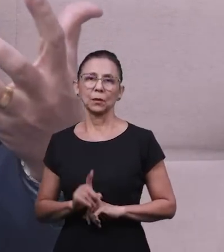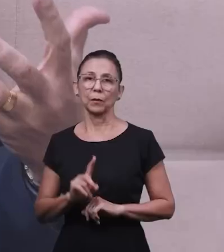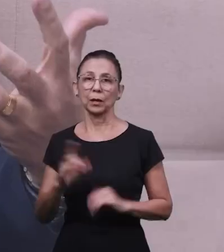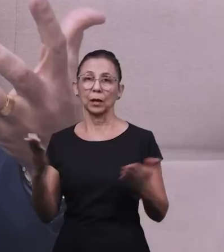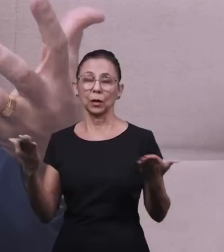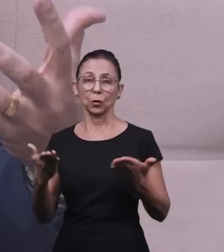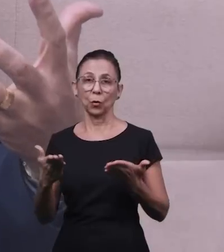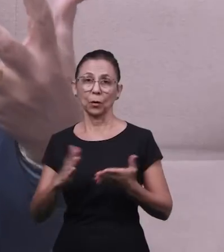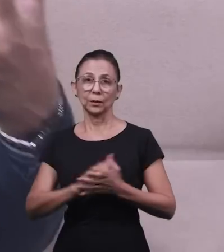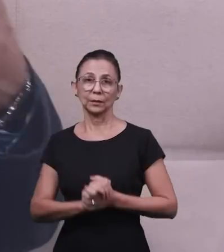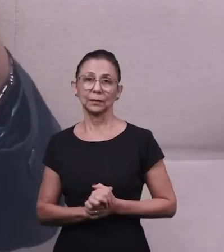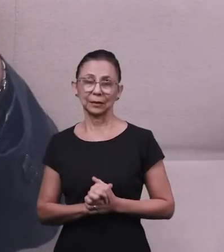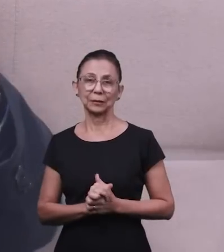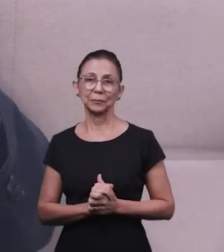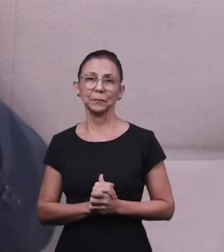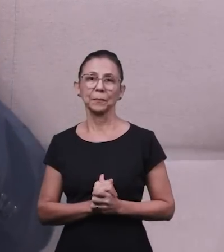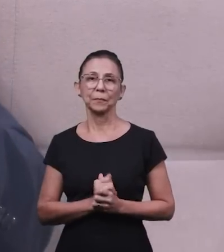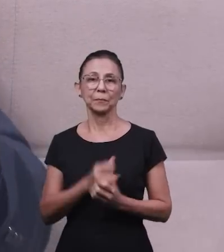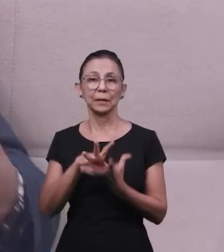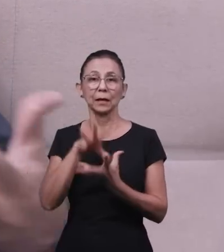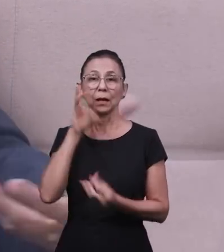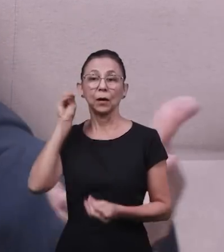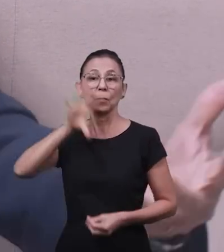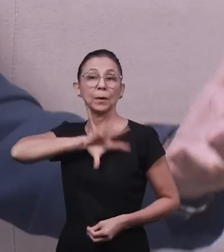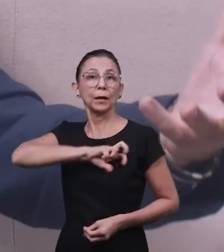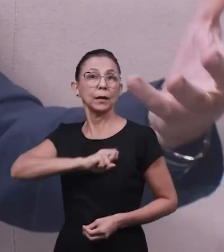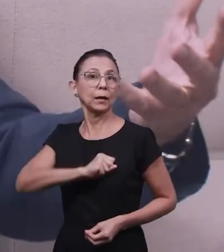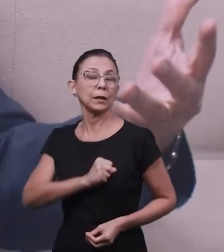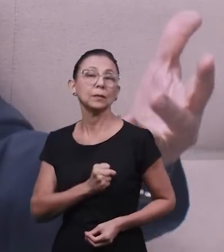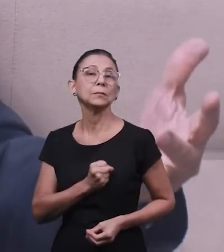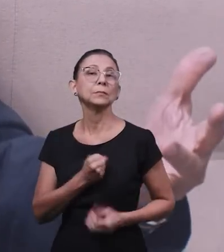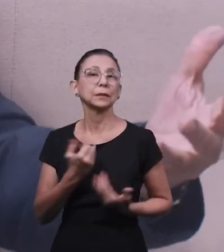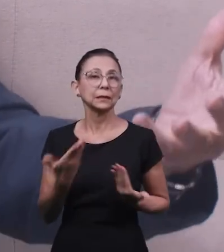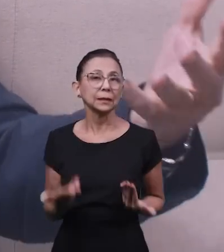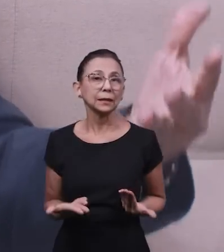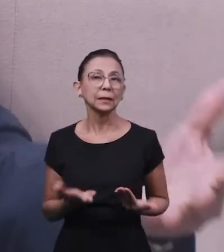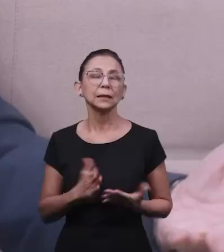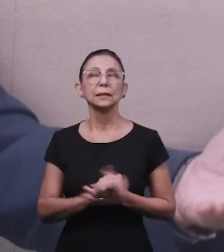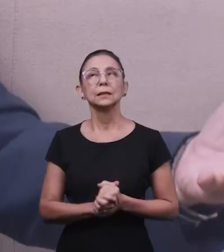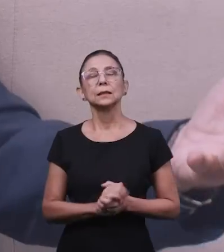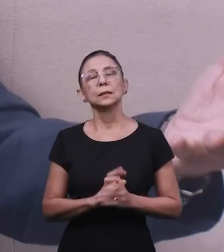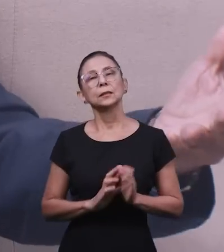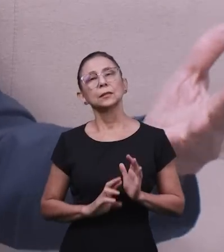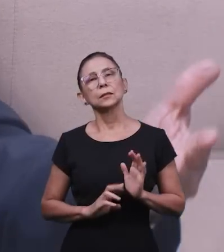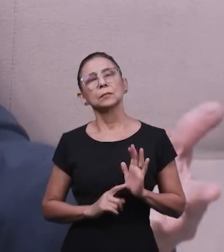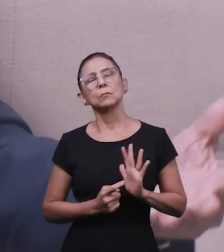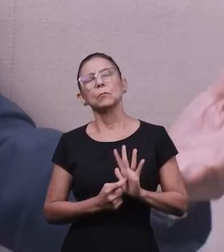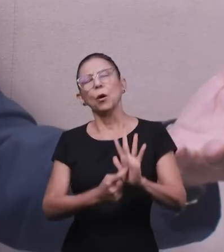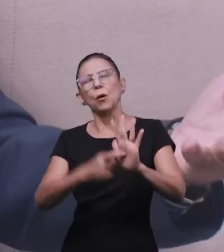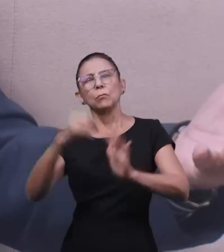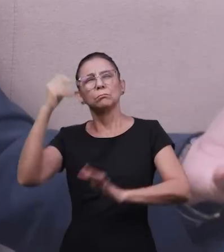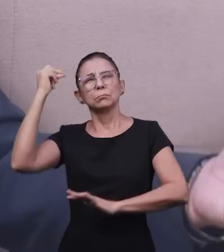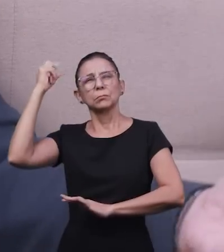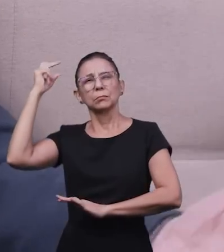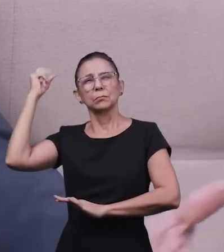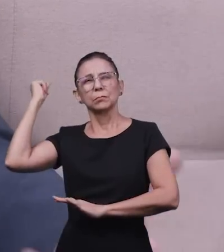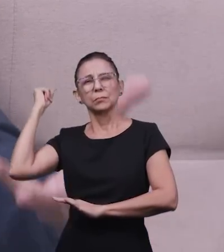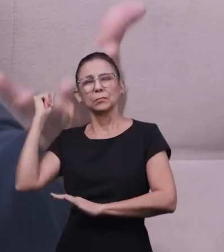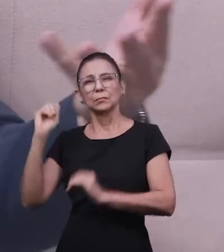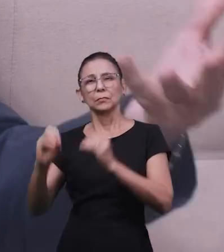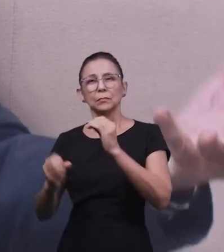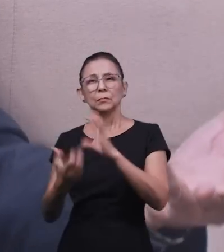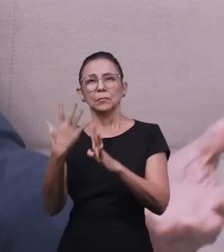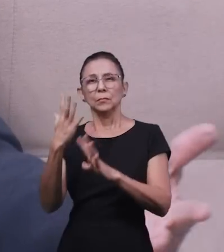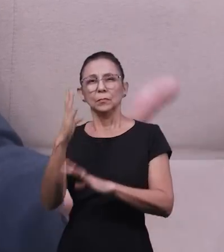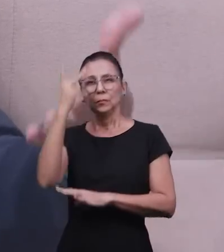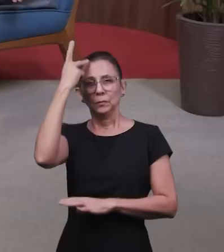origem, daquilo que Deus soprou no homem, né? Em Adão, no início, né?